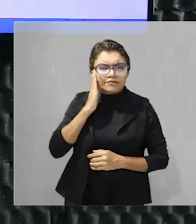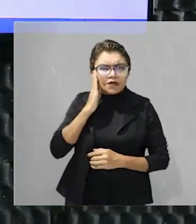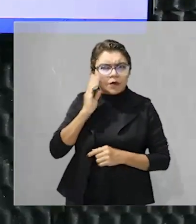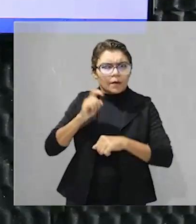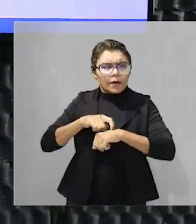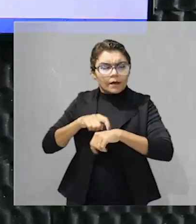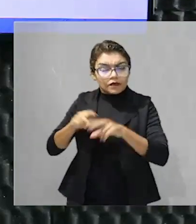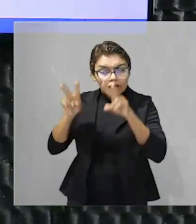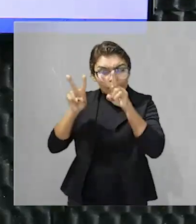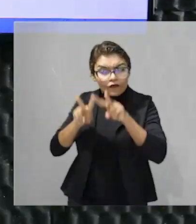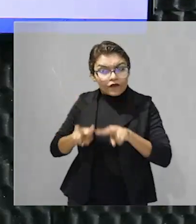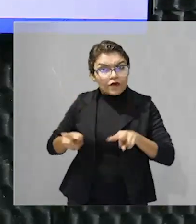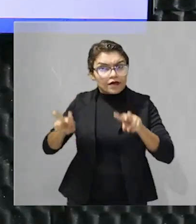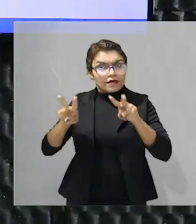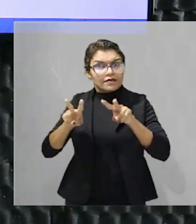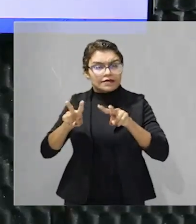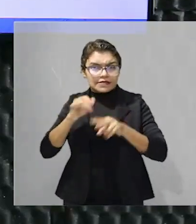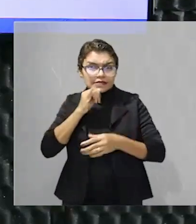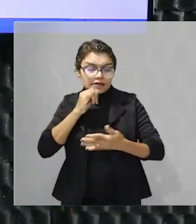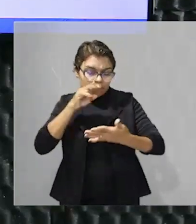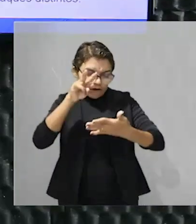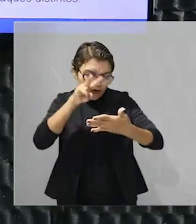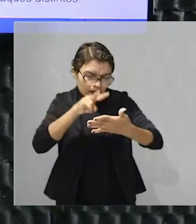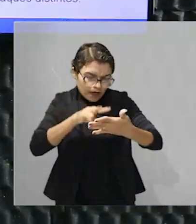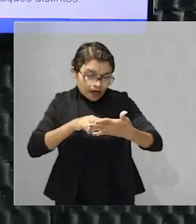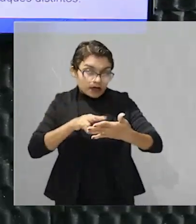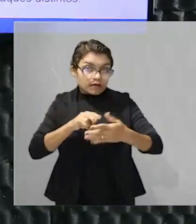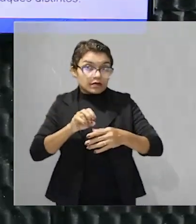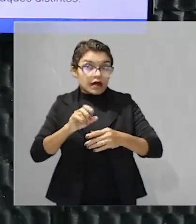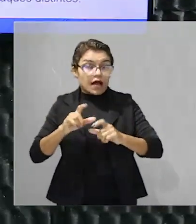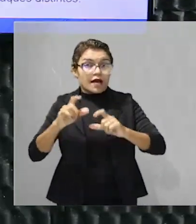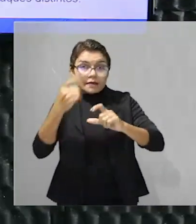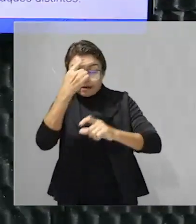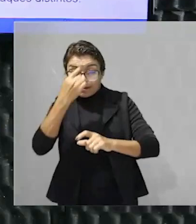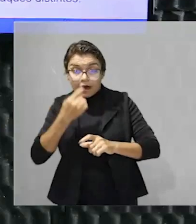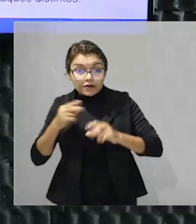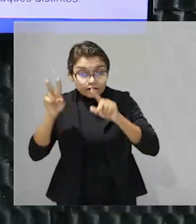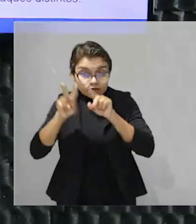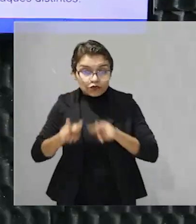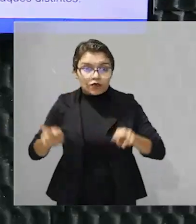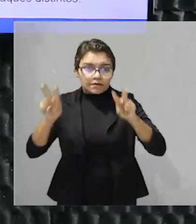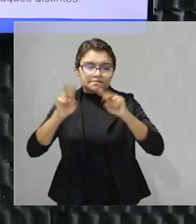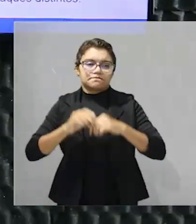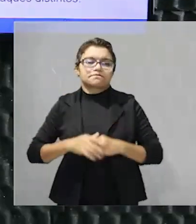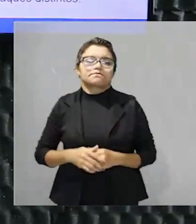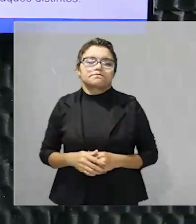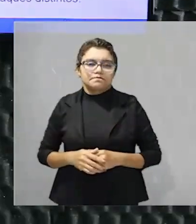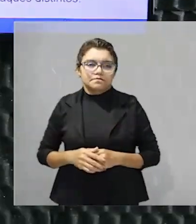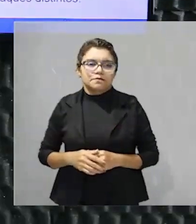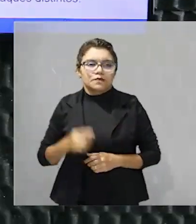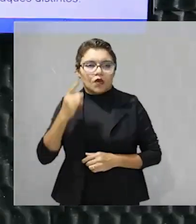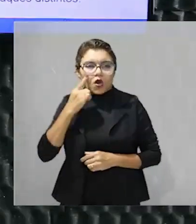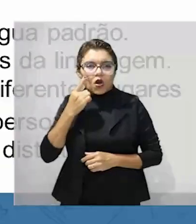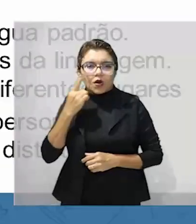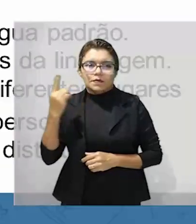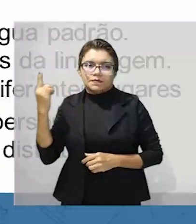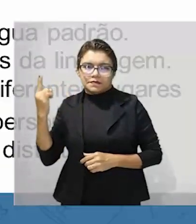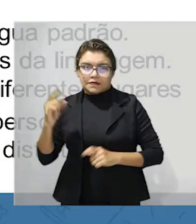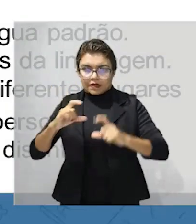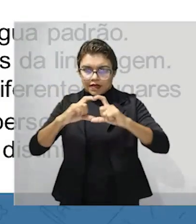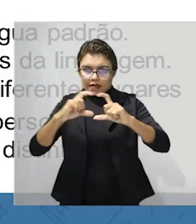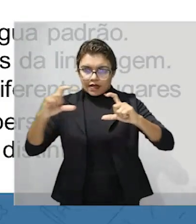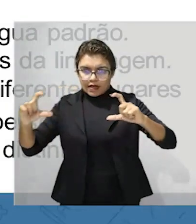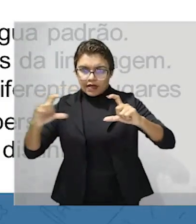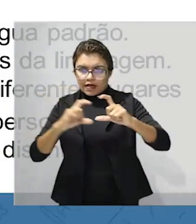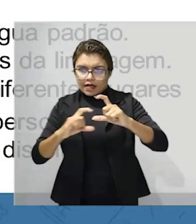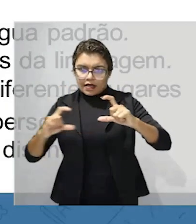visualmente. A gente nem começou a analisar o texto ainda. Tá? Olha o enunciado. Cartoons são produzidos